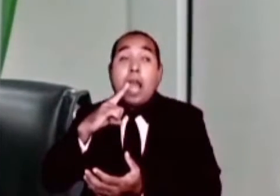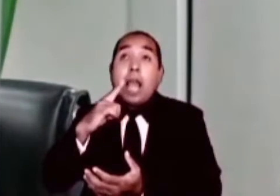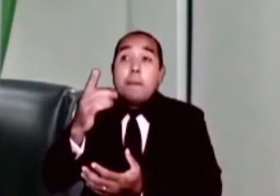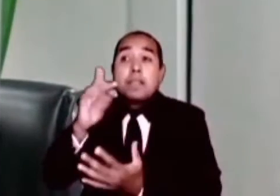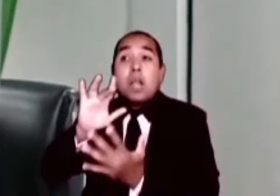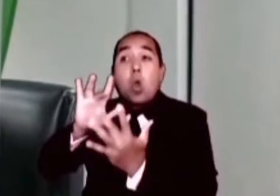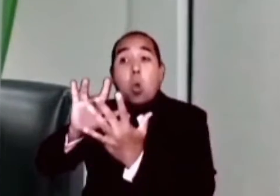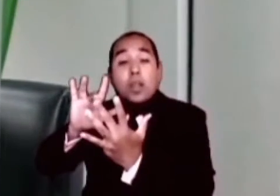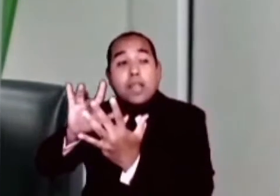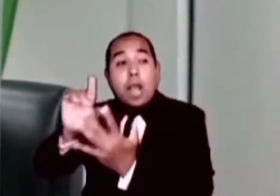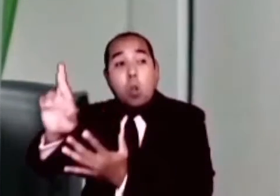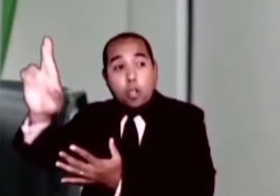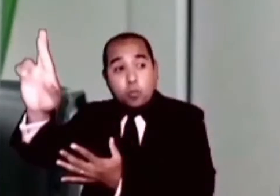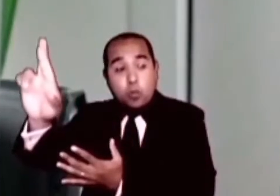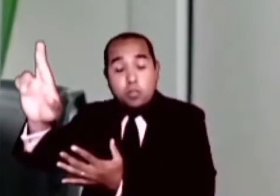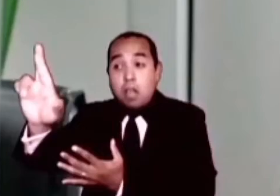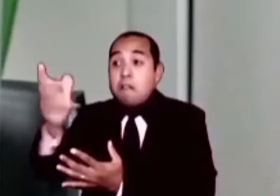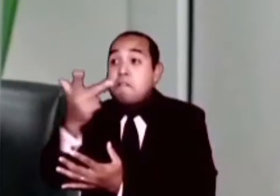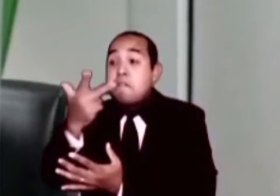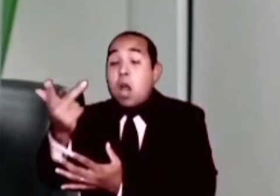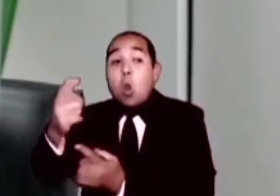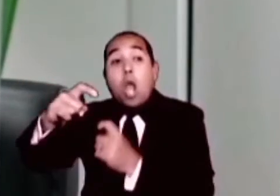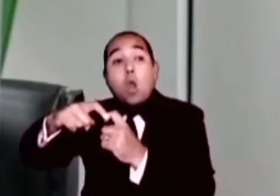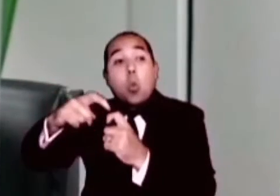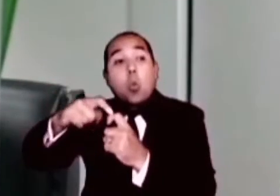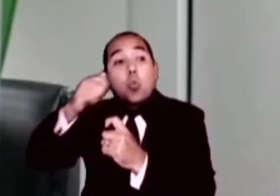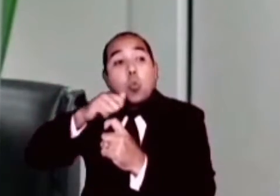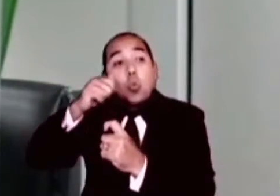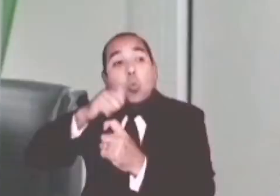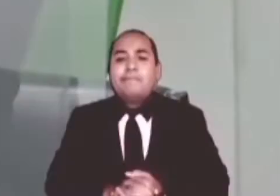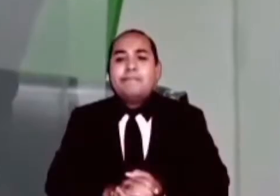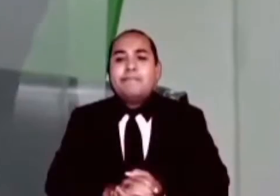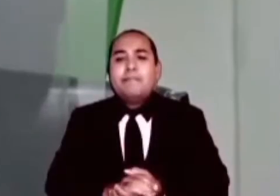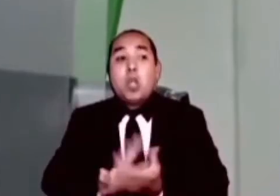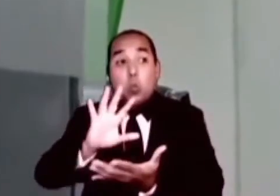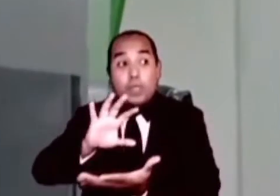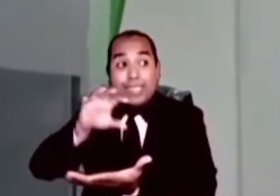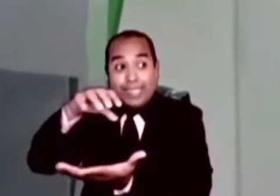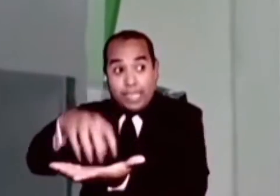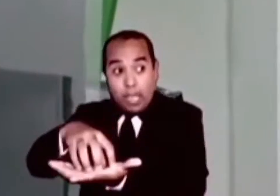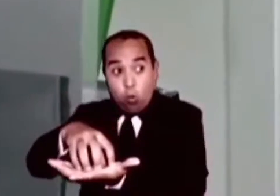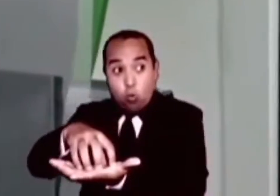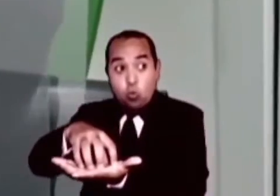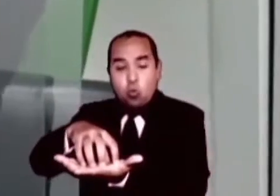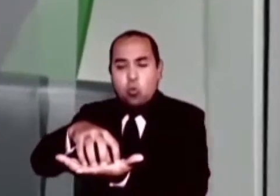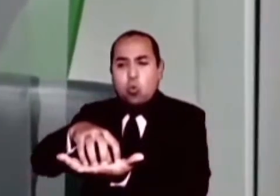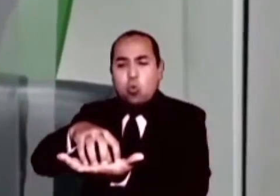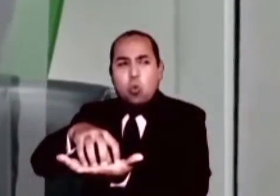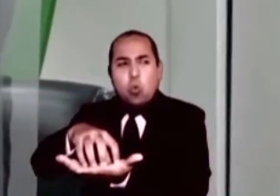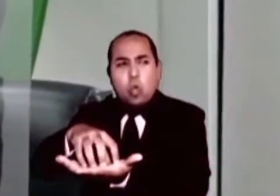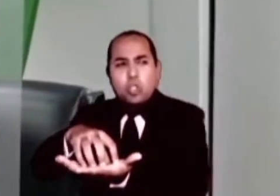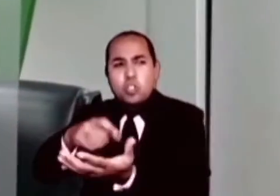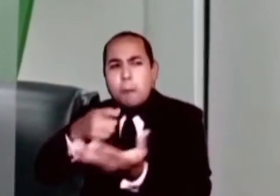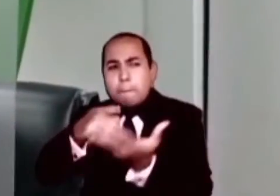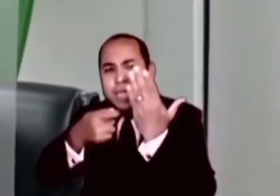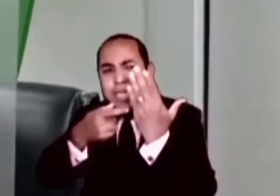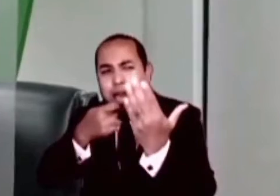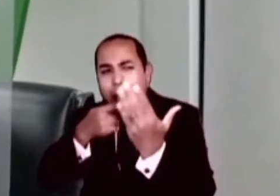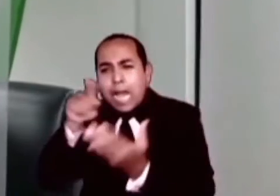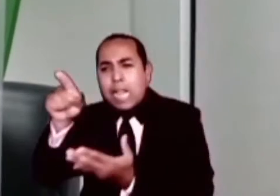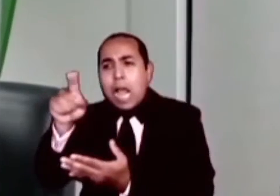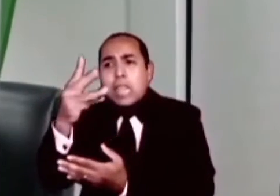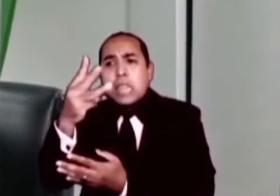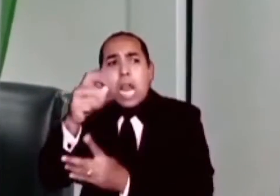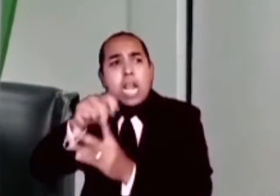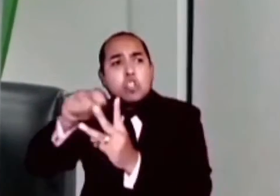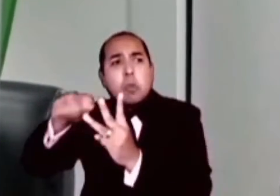mental e da retomada da obra do terminal do Lagomar. Precisa de psiquiatra e há 3 meses lá não se encontra um